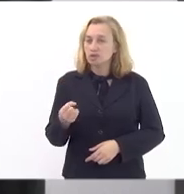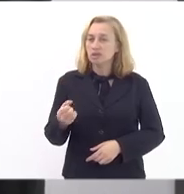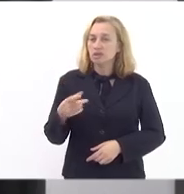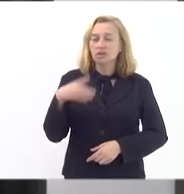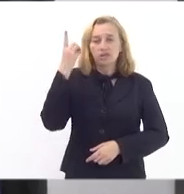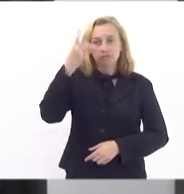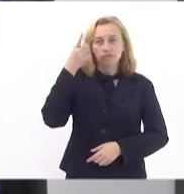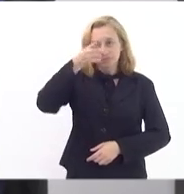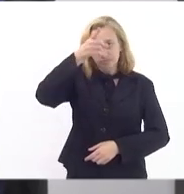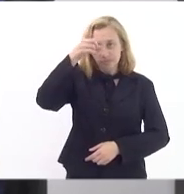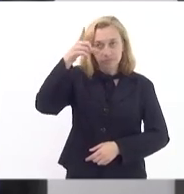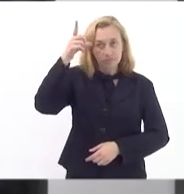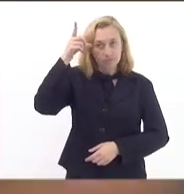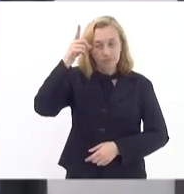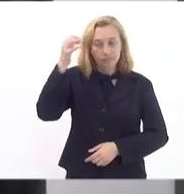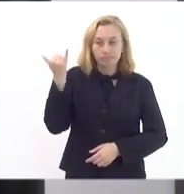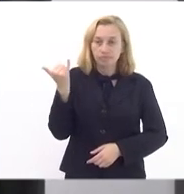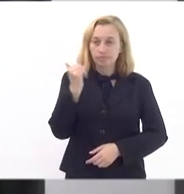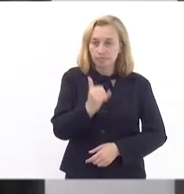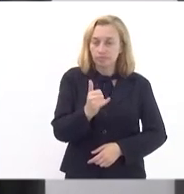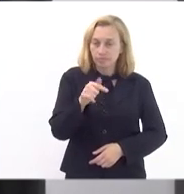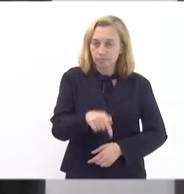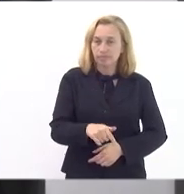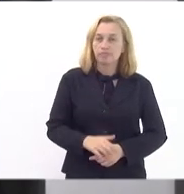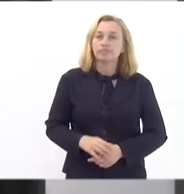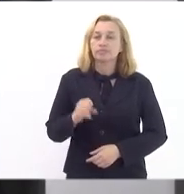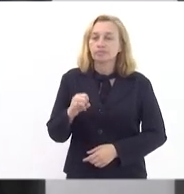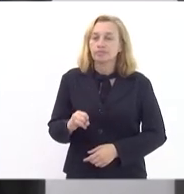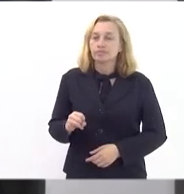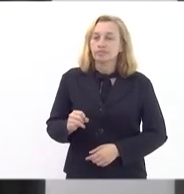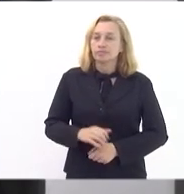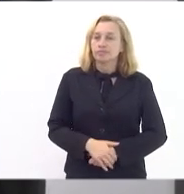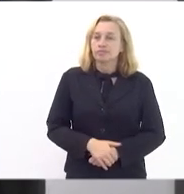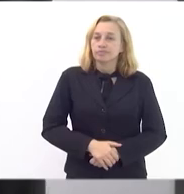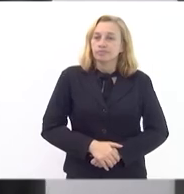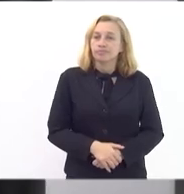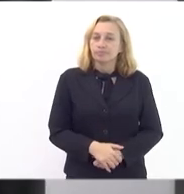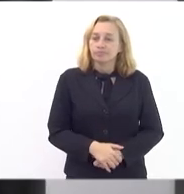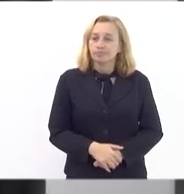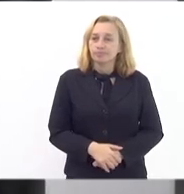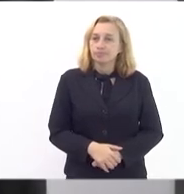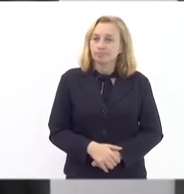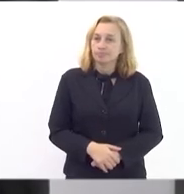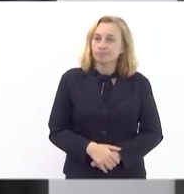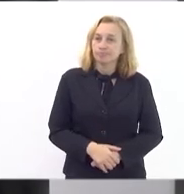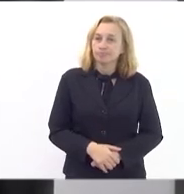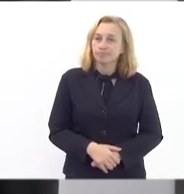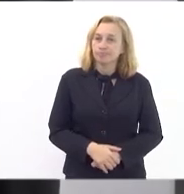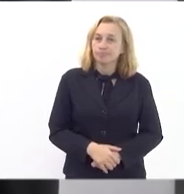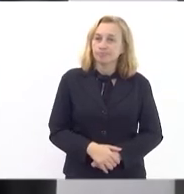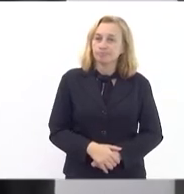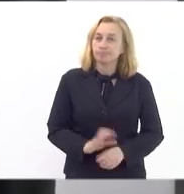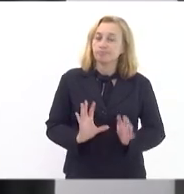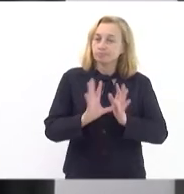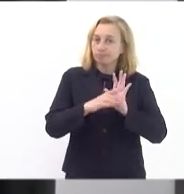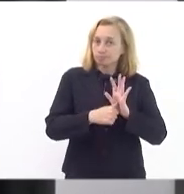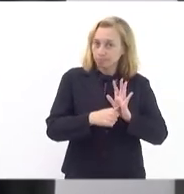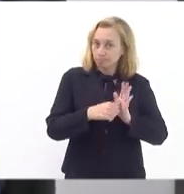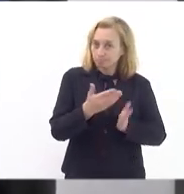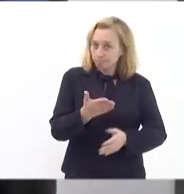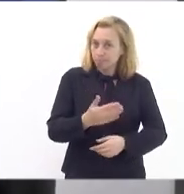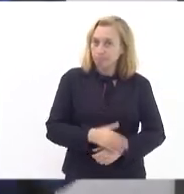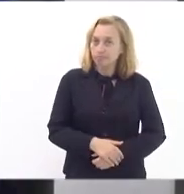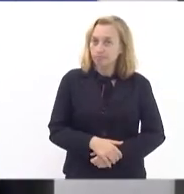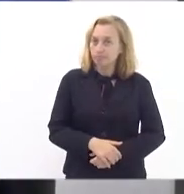aqui é claro se você em diante de um roubo de se